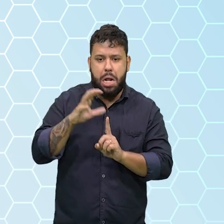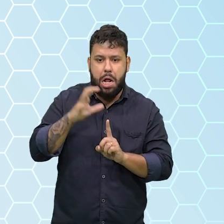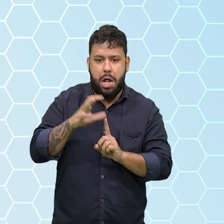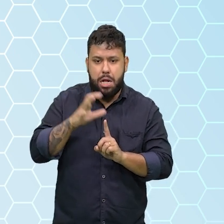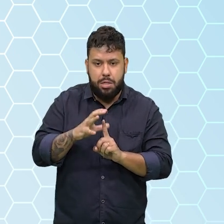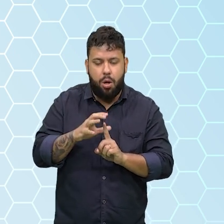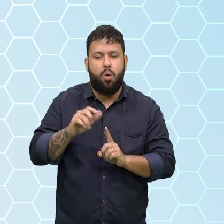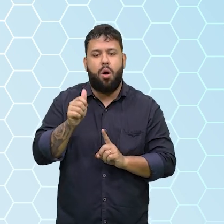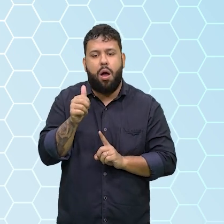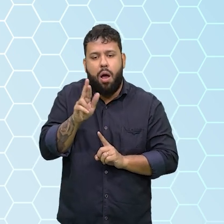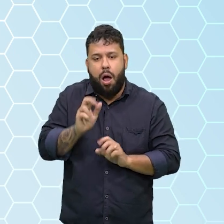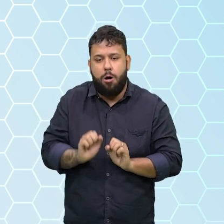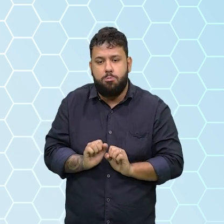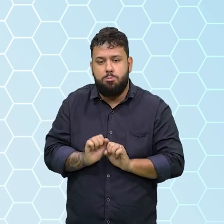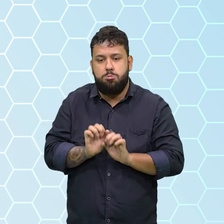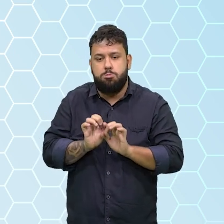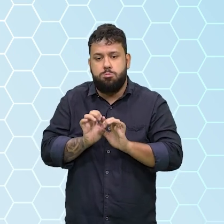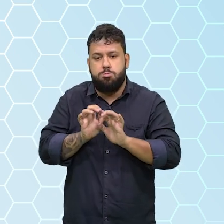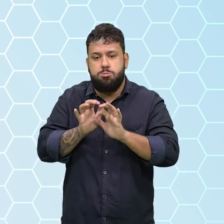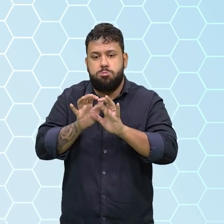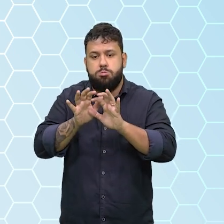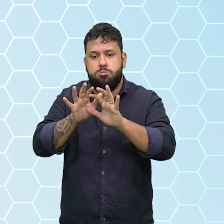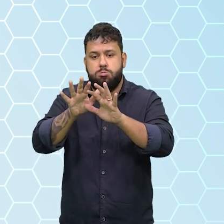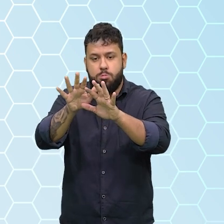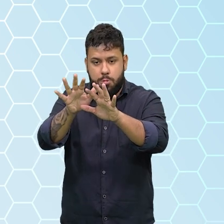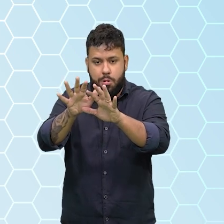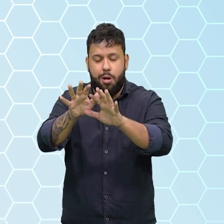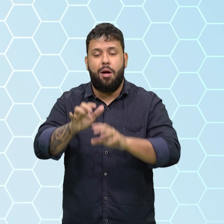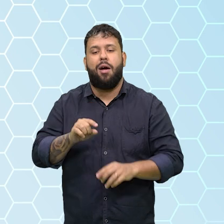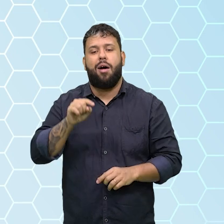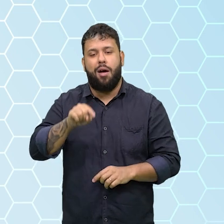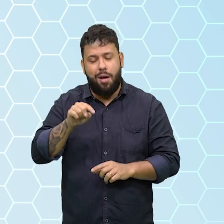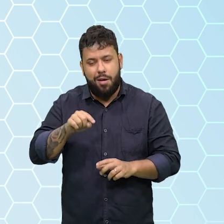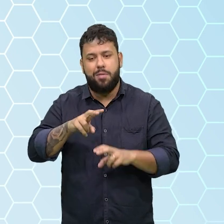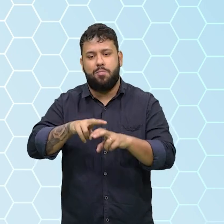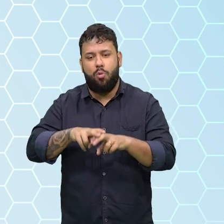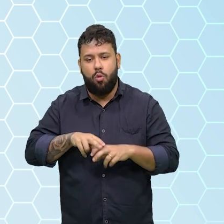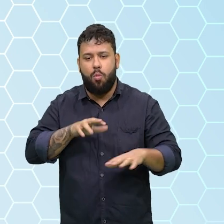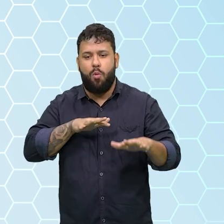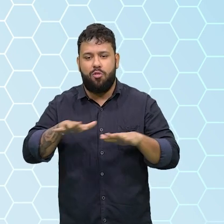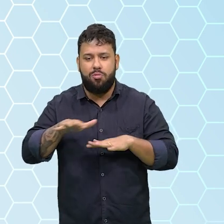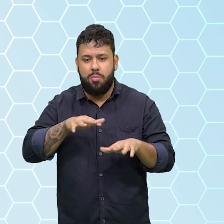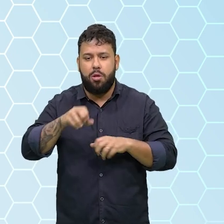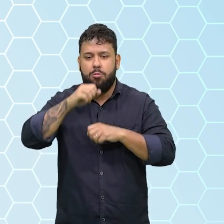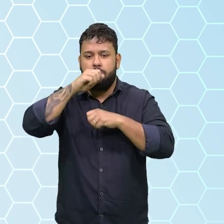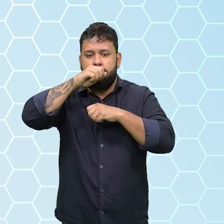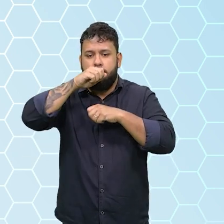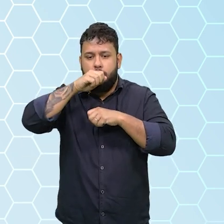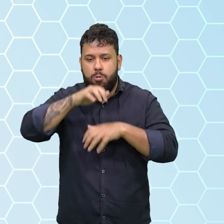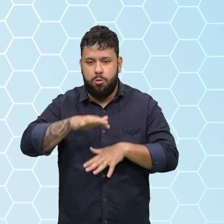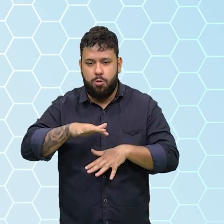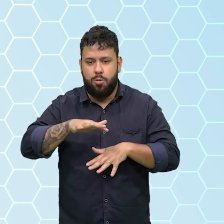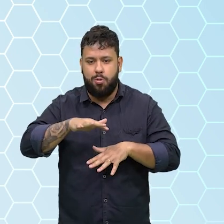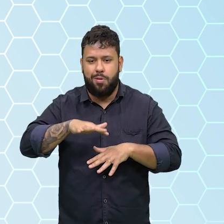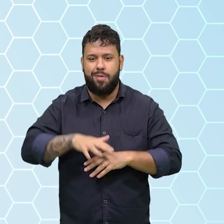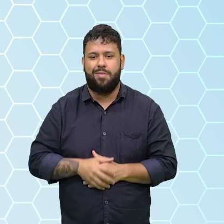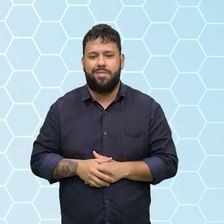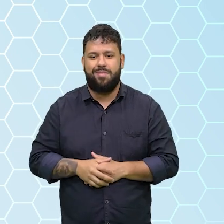E isso força a saída do ar do pulmão, realizando, então, o movimento